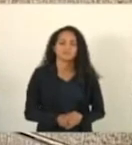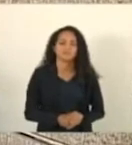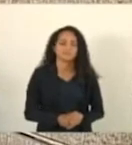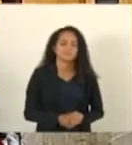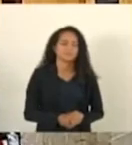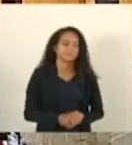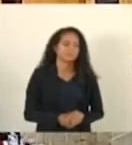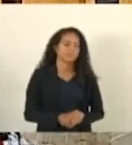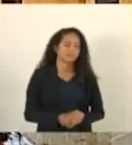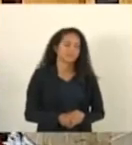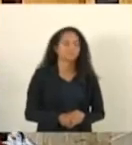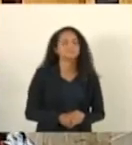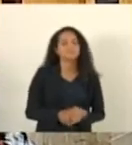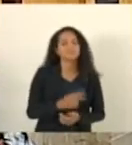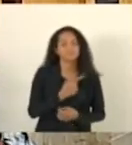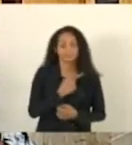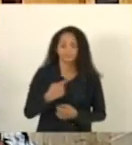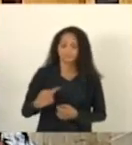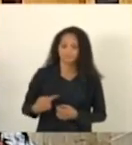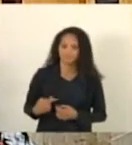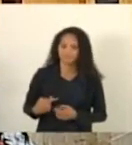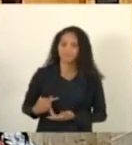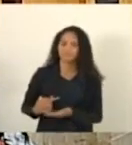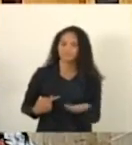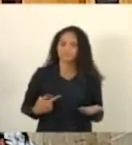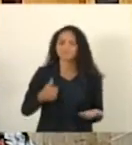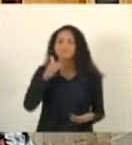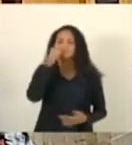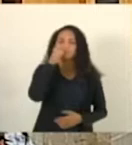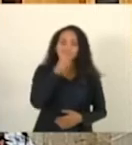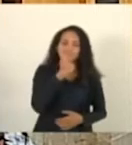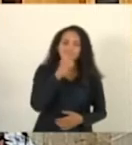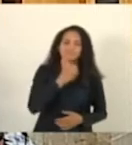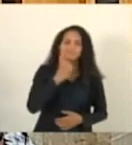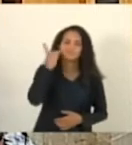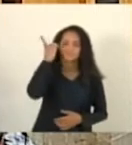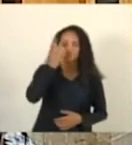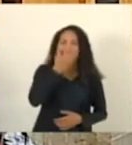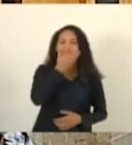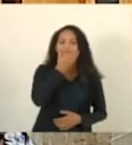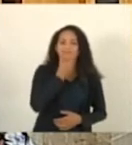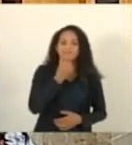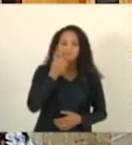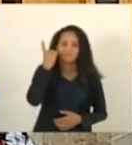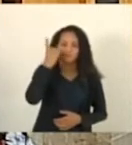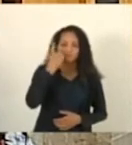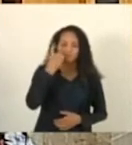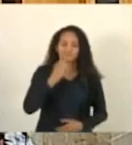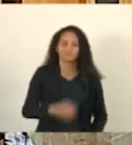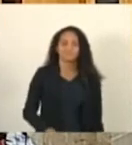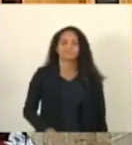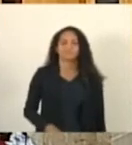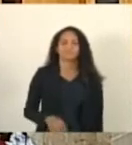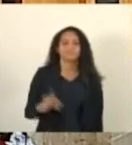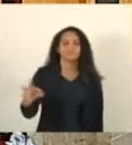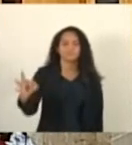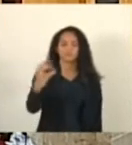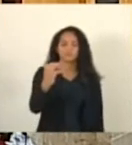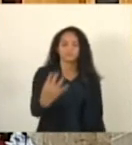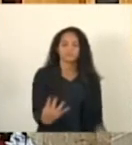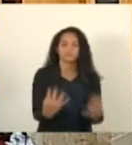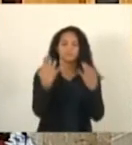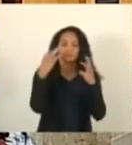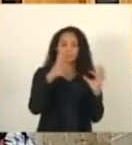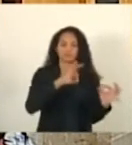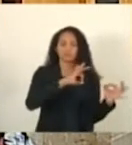Senhor presidente, senhores deputados e deputadas, público que nos assiste através da TV